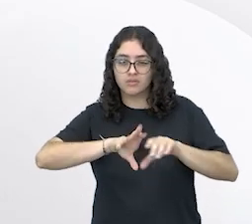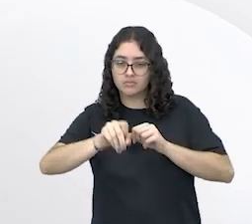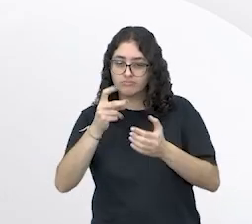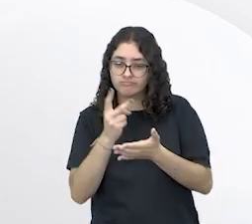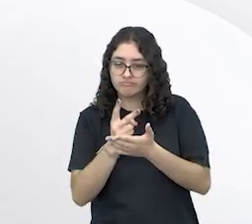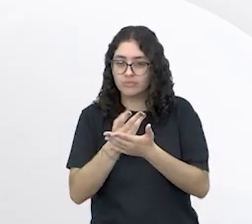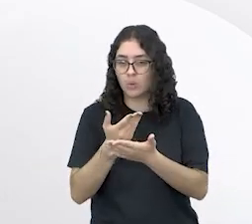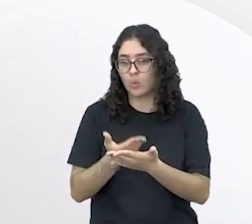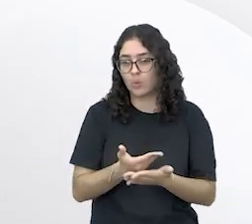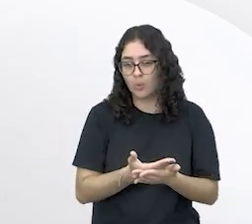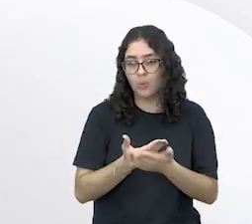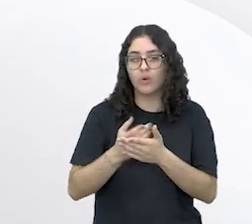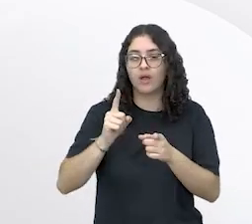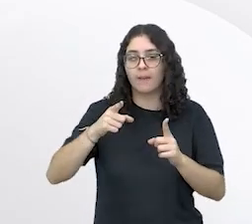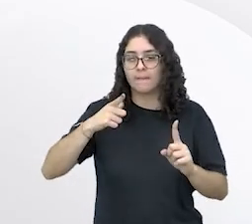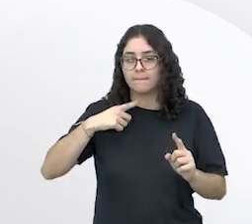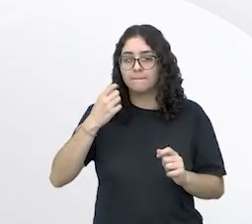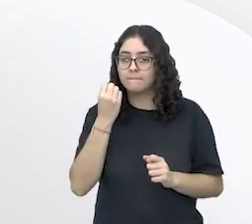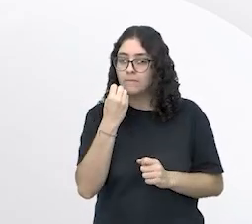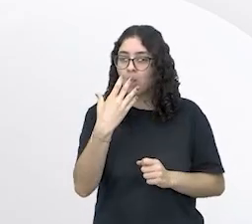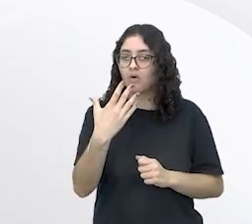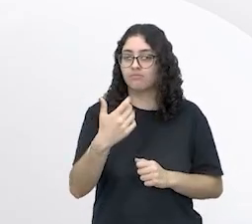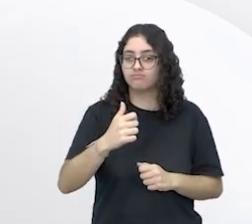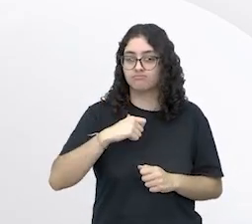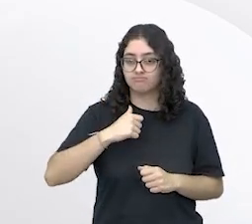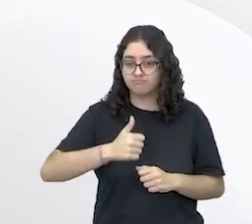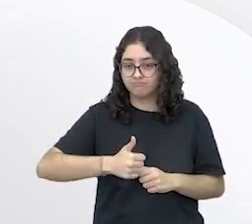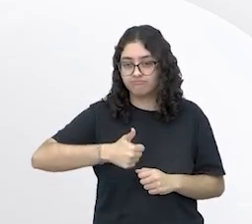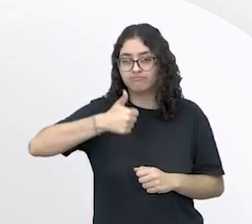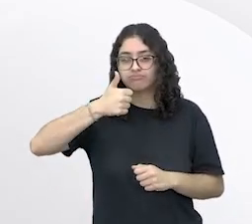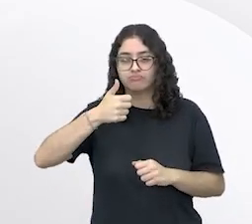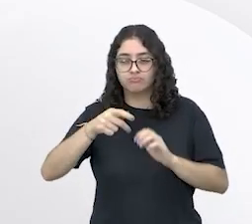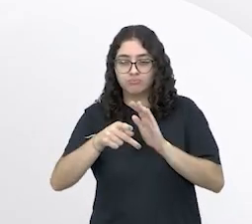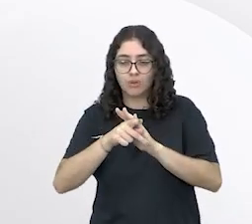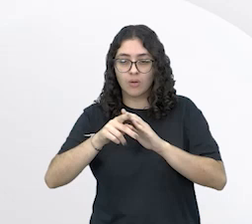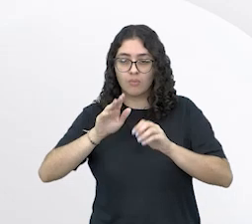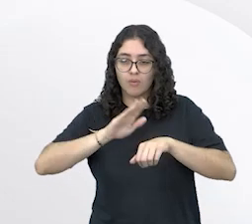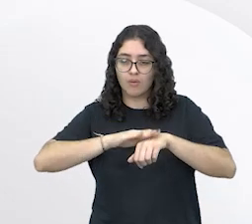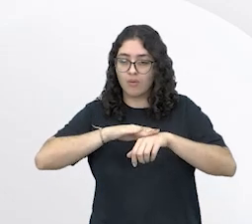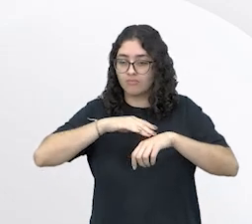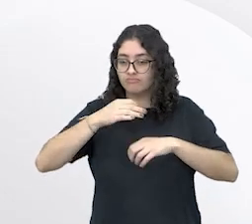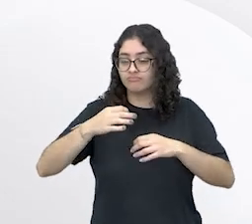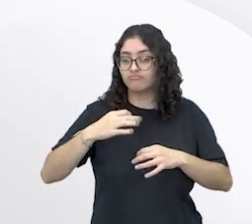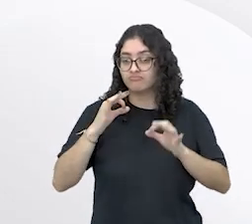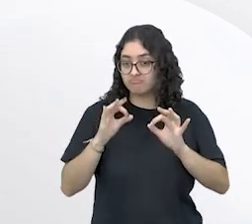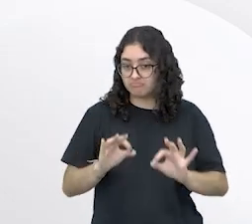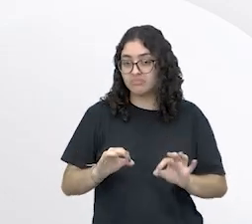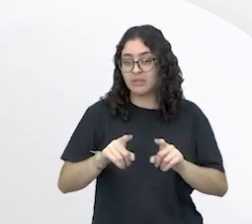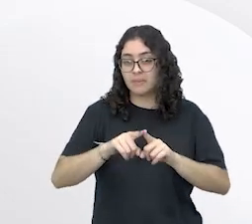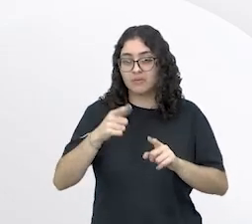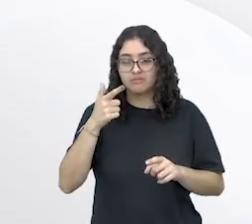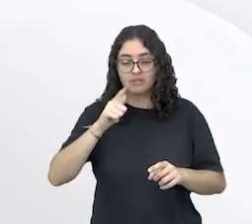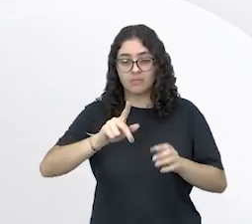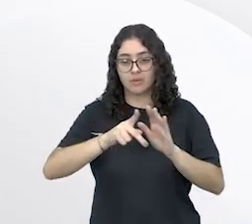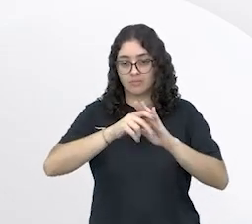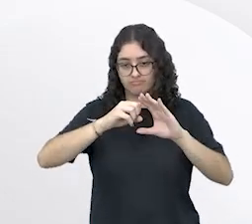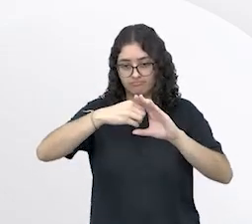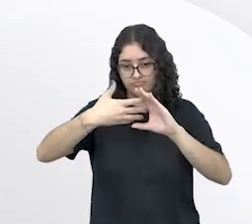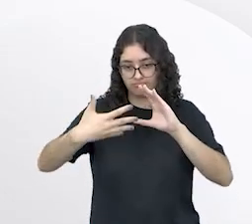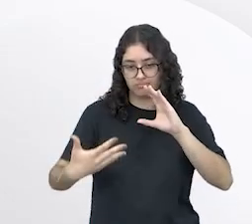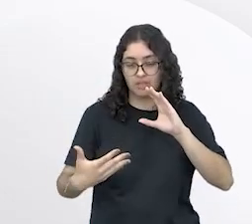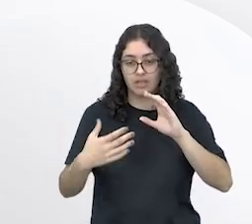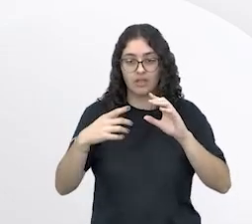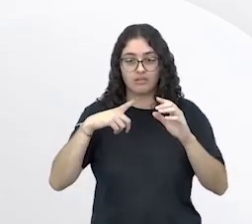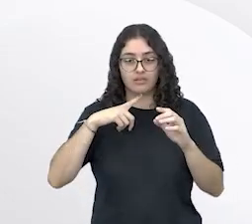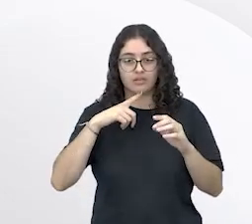que tenha impacto positivo quanto à sua eficácia na melhoria da prática docente, que deve atender, então, as características de foco